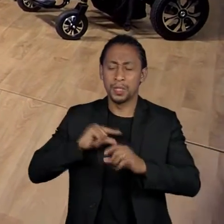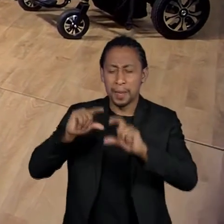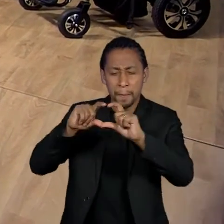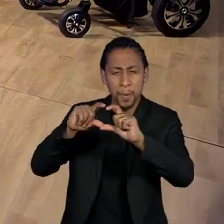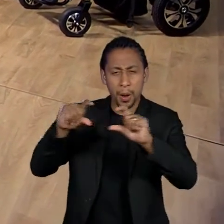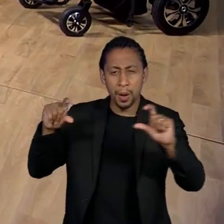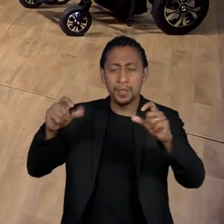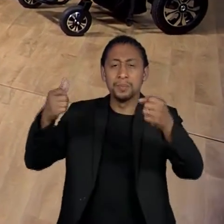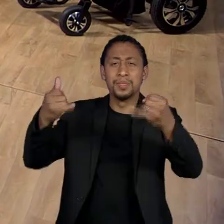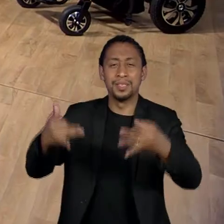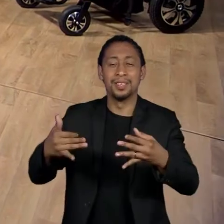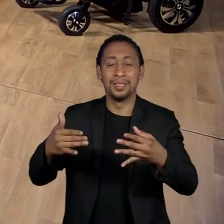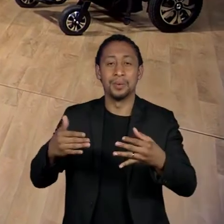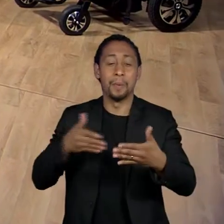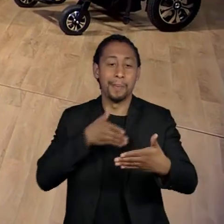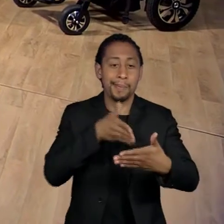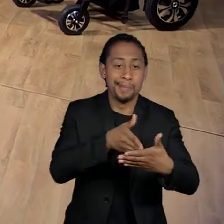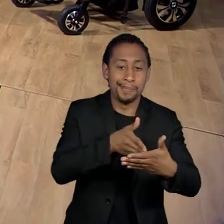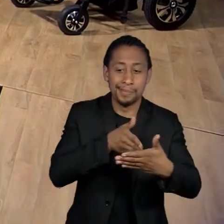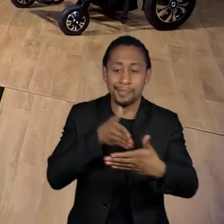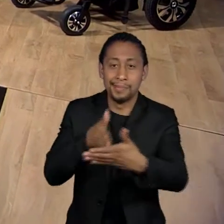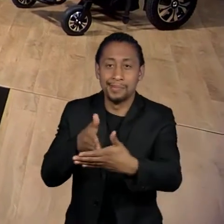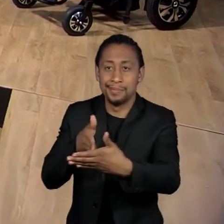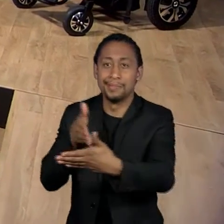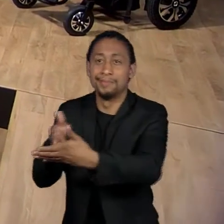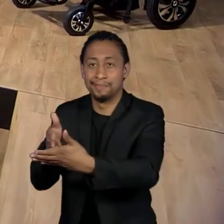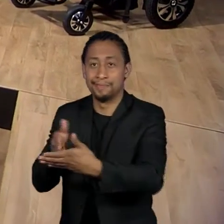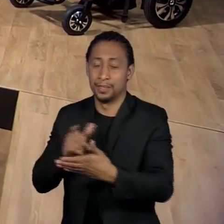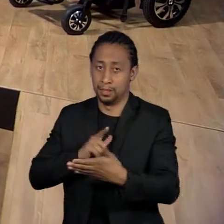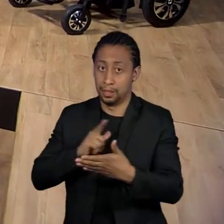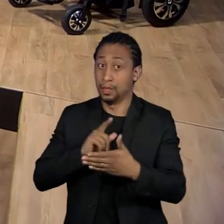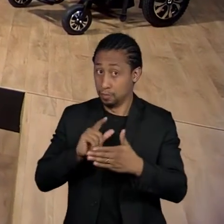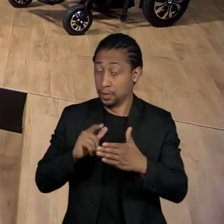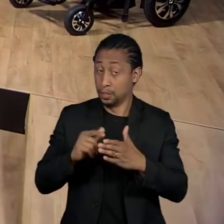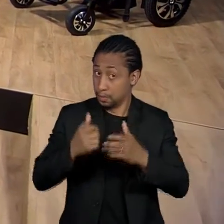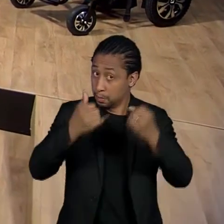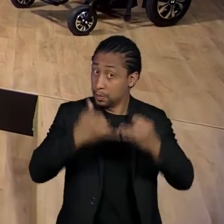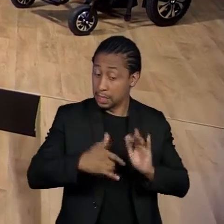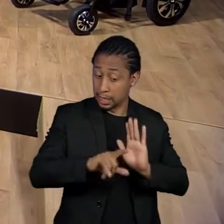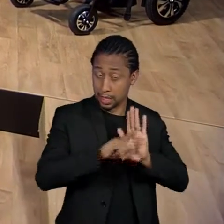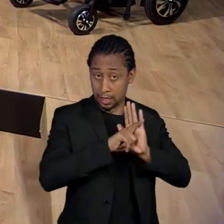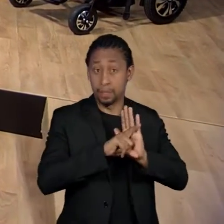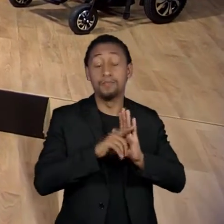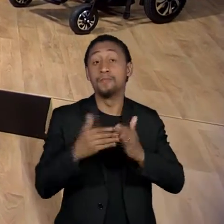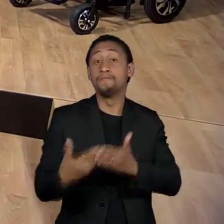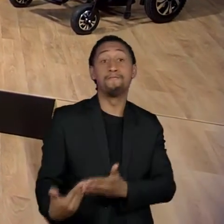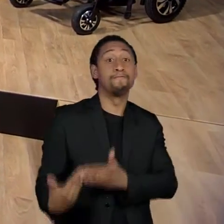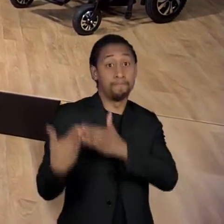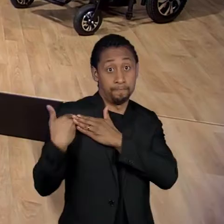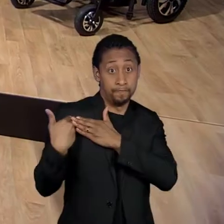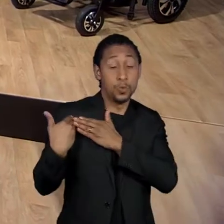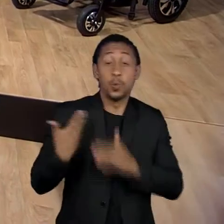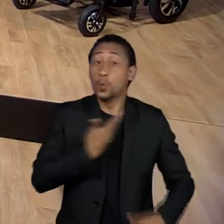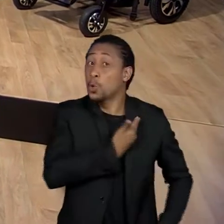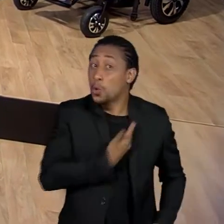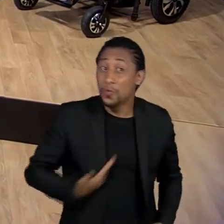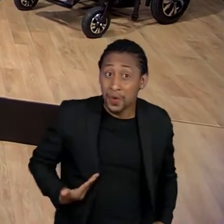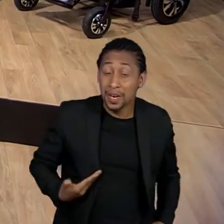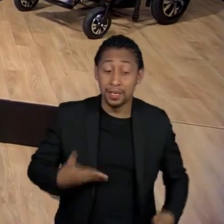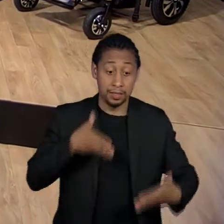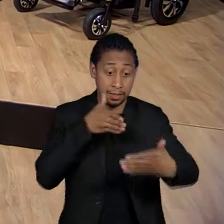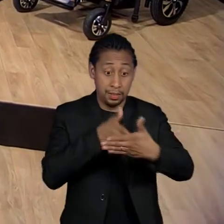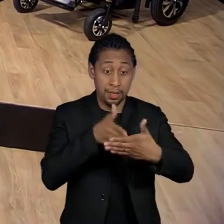barreiras atitudinais, que fala que é obrigação do Estado extinguir as barreiras atitudinais. O que são as